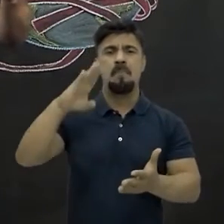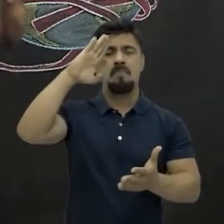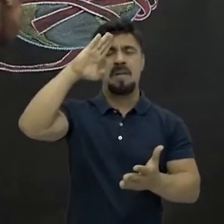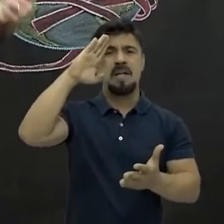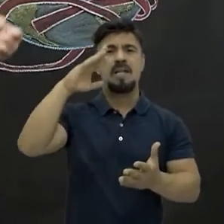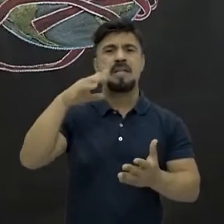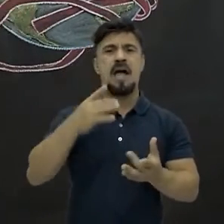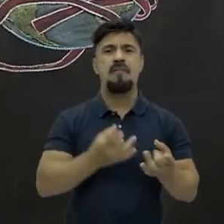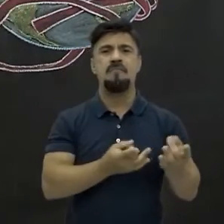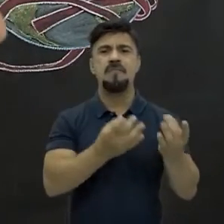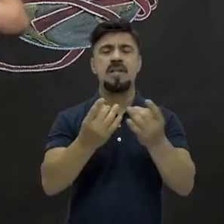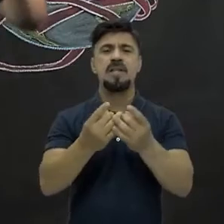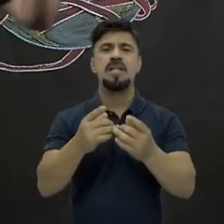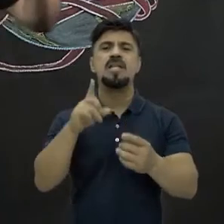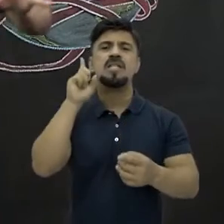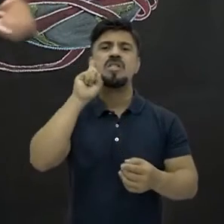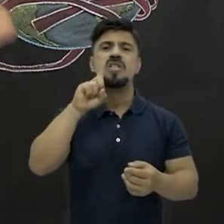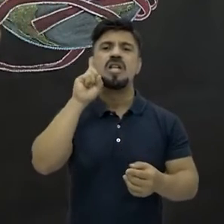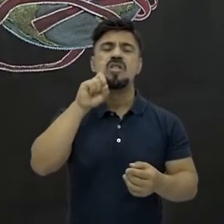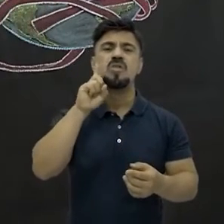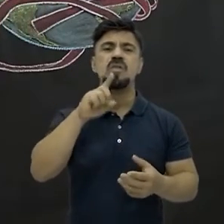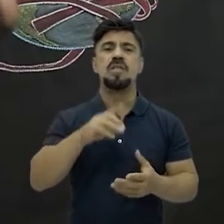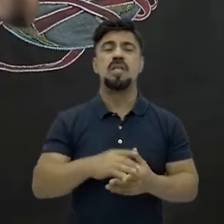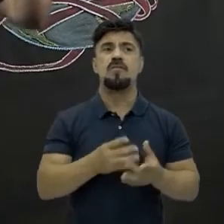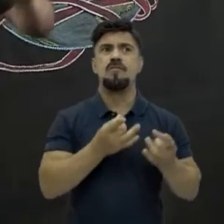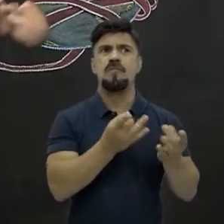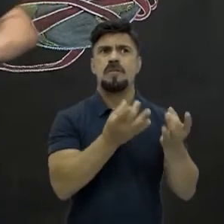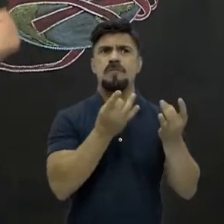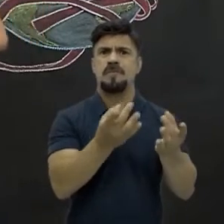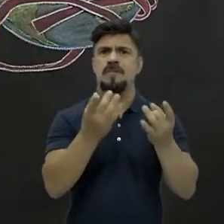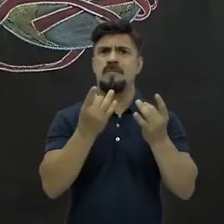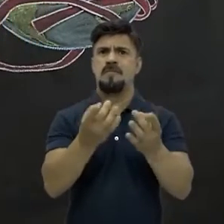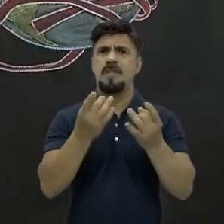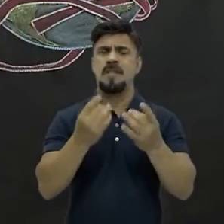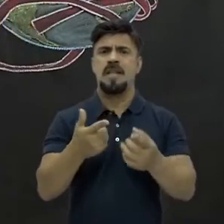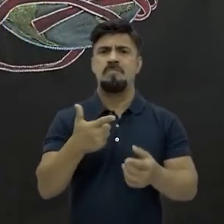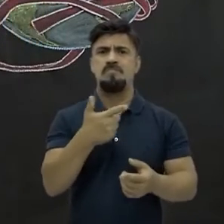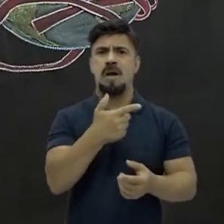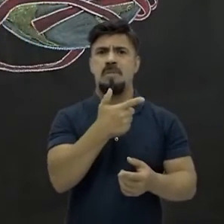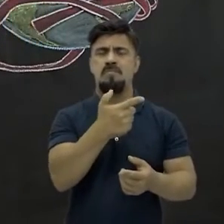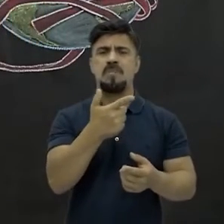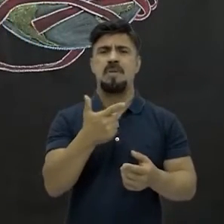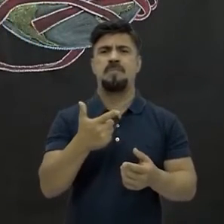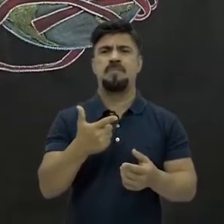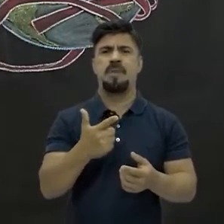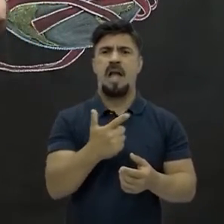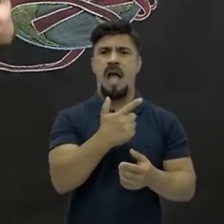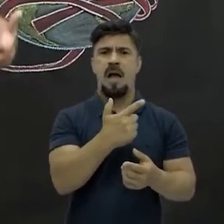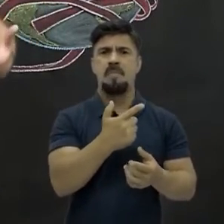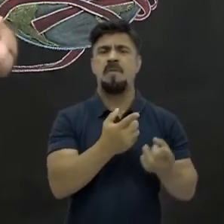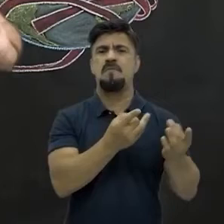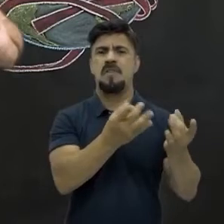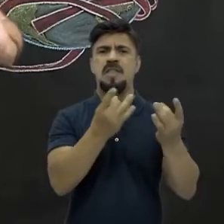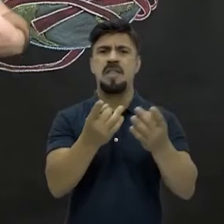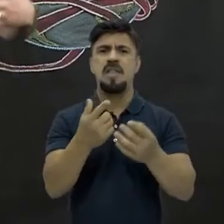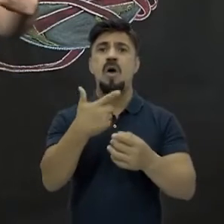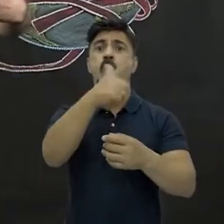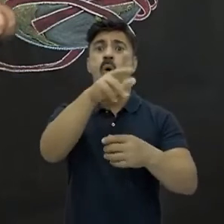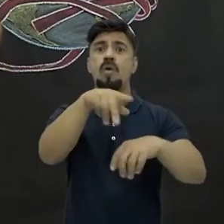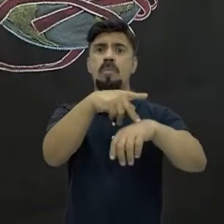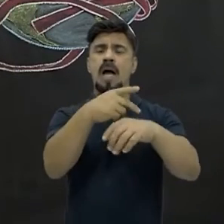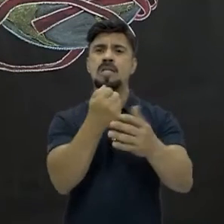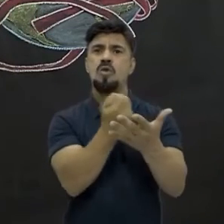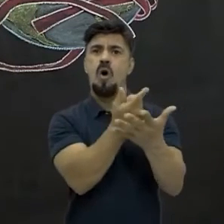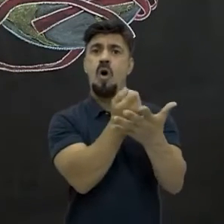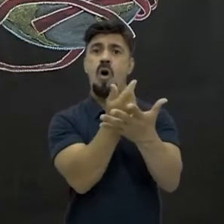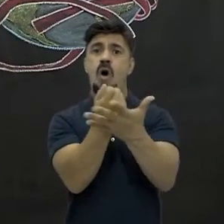outra. Então os Estados Unidos então estavam ali, vendendo armas para os dois lados e os dois lados comprando essas armas. E